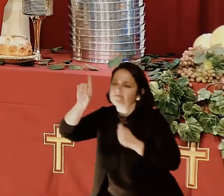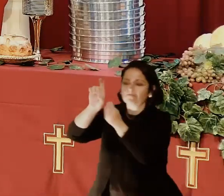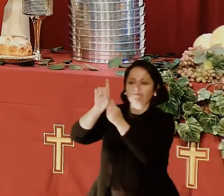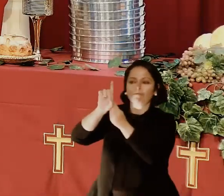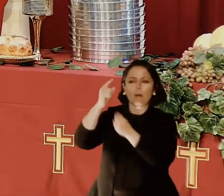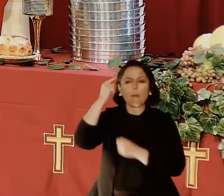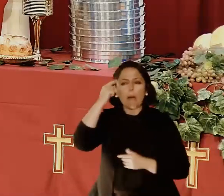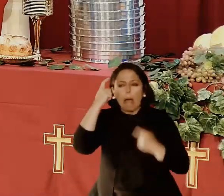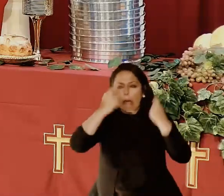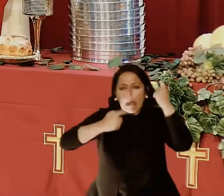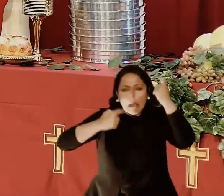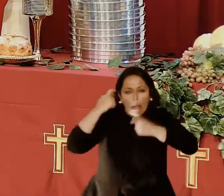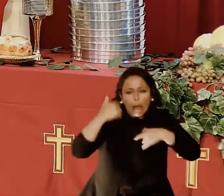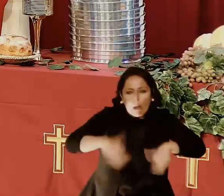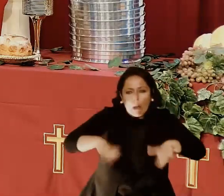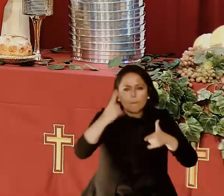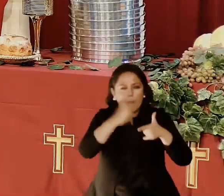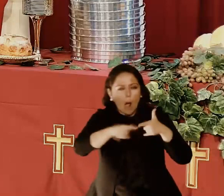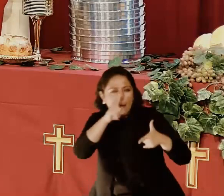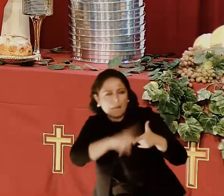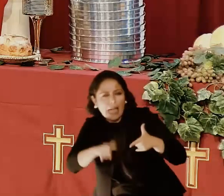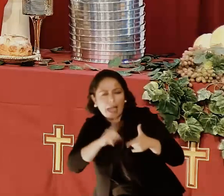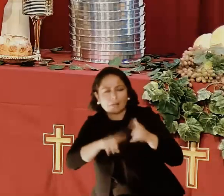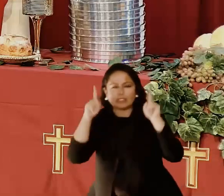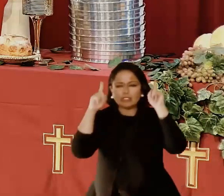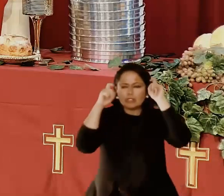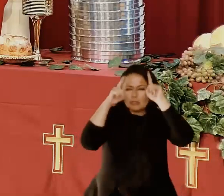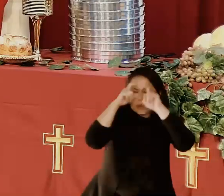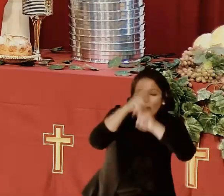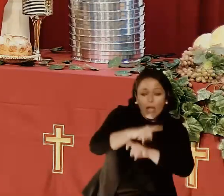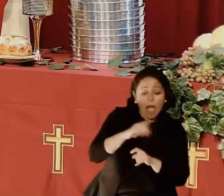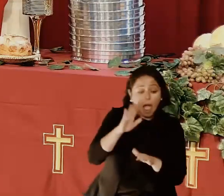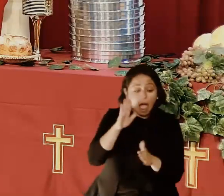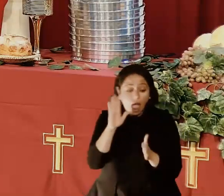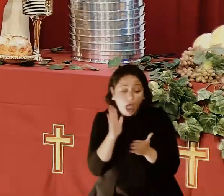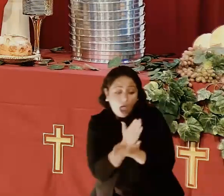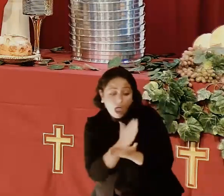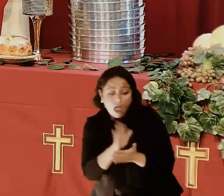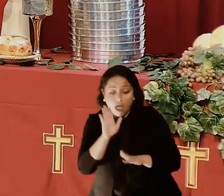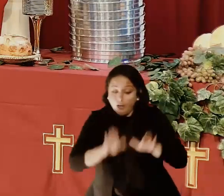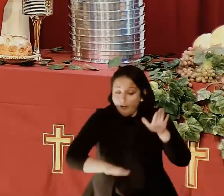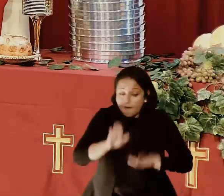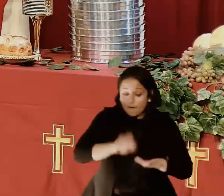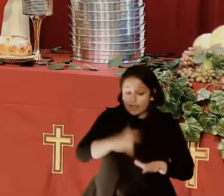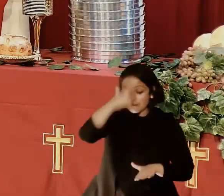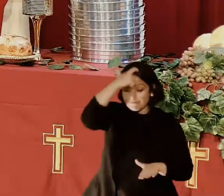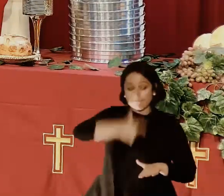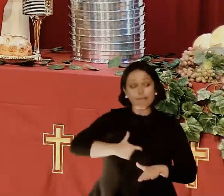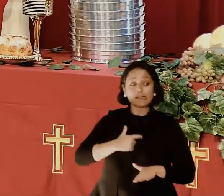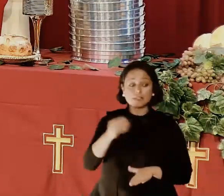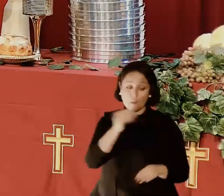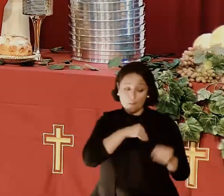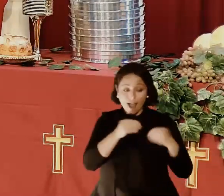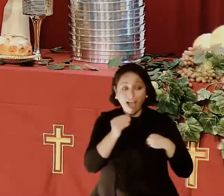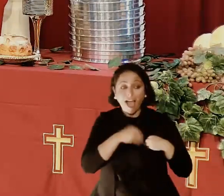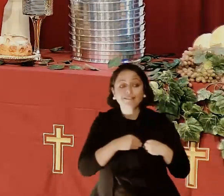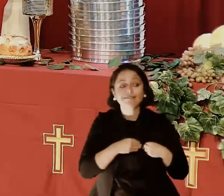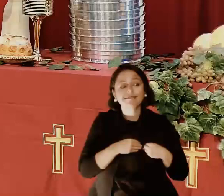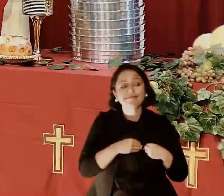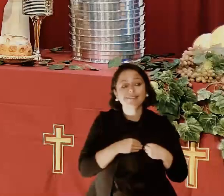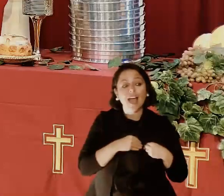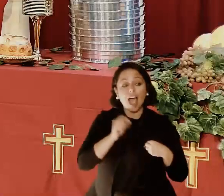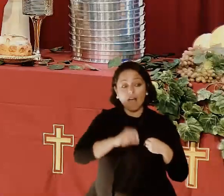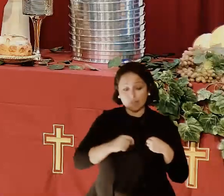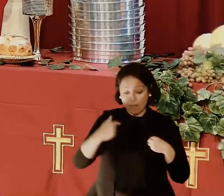as adversidades, não olhe para os desafios. Talvez seja você mesmo o desafio, talvez você esteja lutando contra o seu próprio pecado, talvez